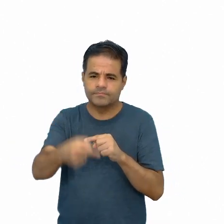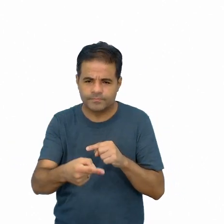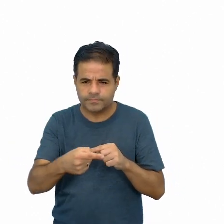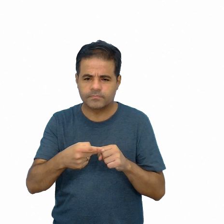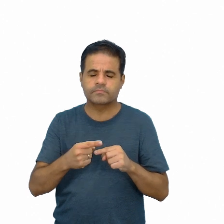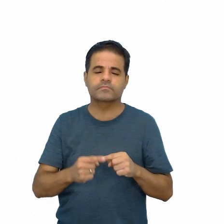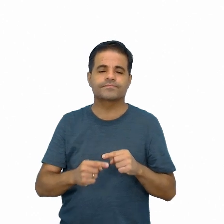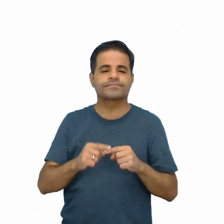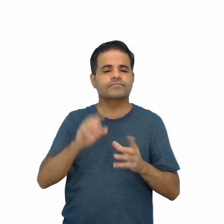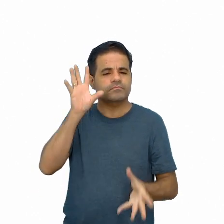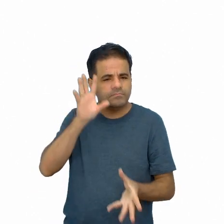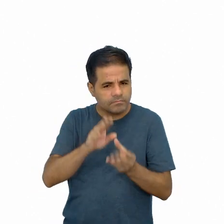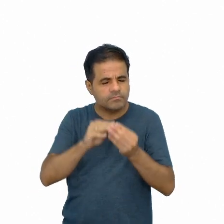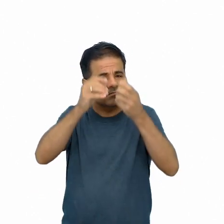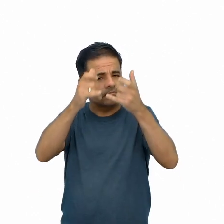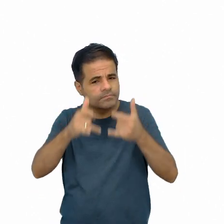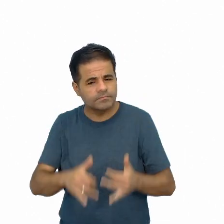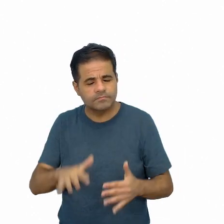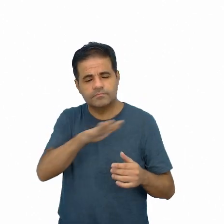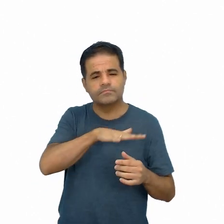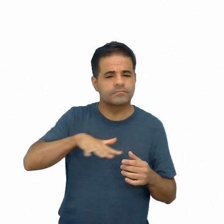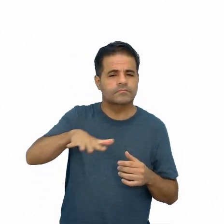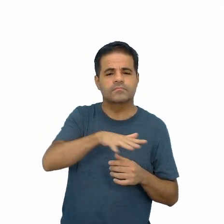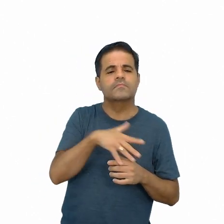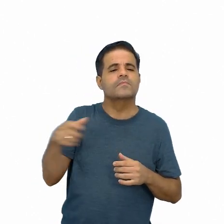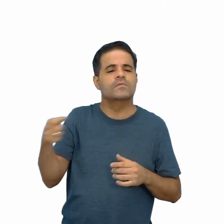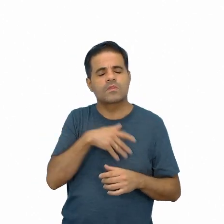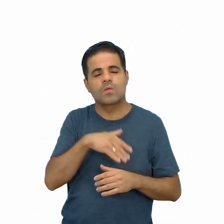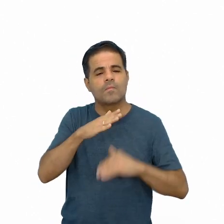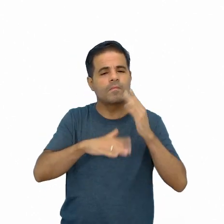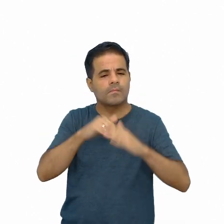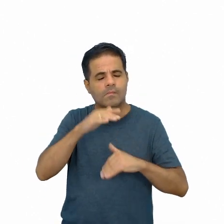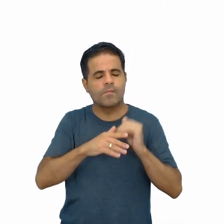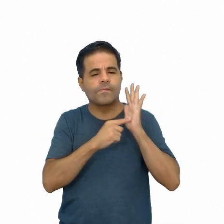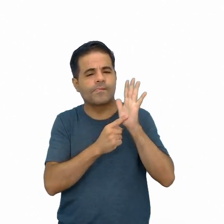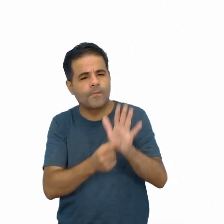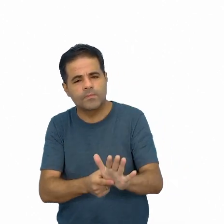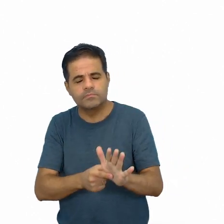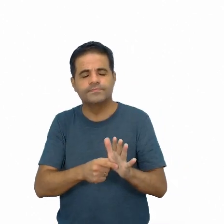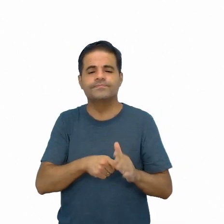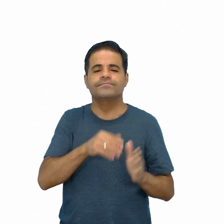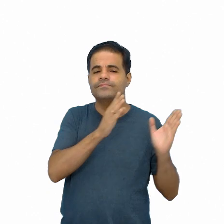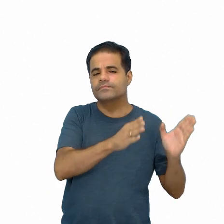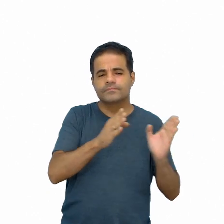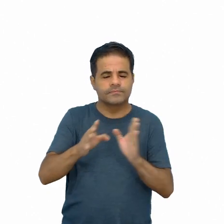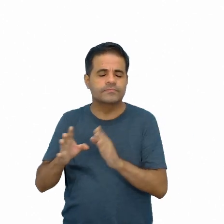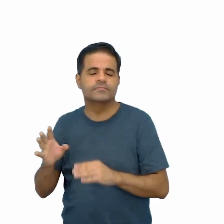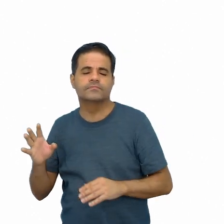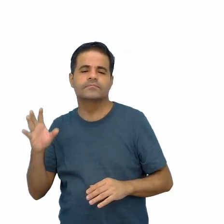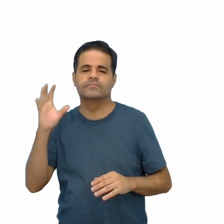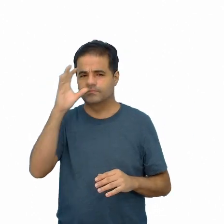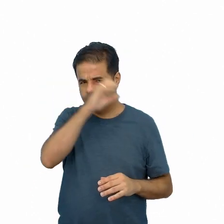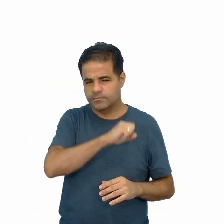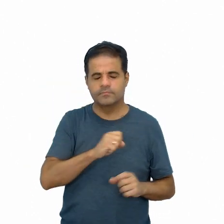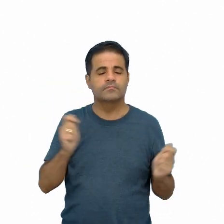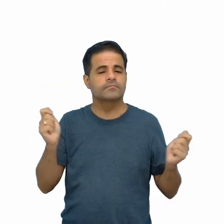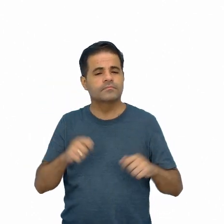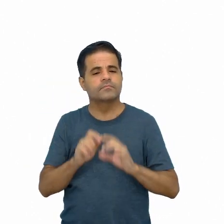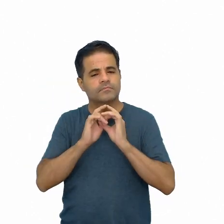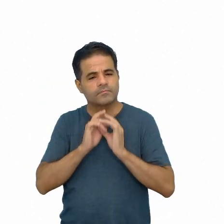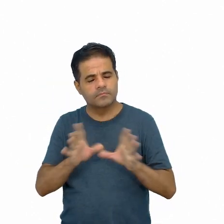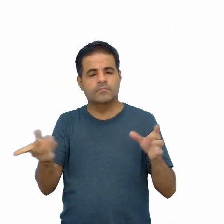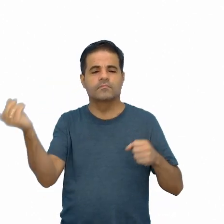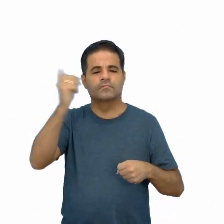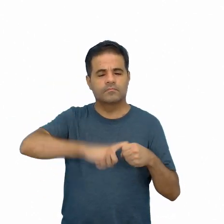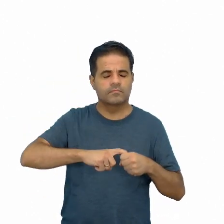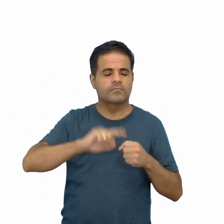né, exemplificar, a partir de novas sugestões de abordagens, como as aprendizagens em espiral possibilitam as